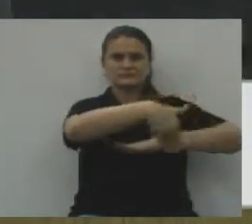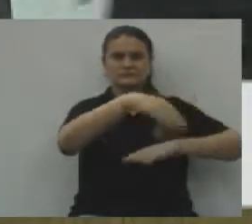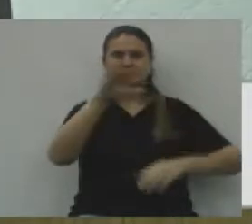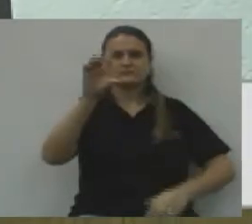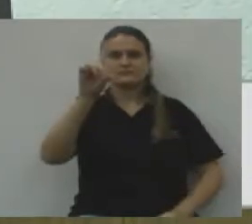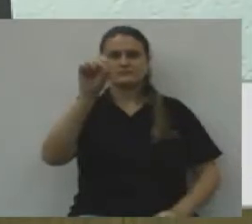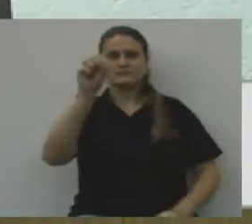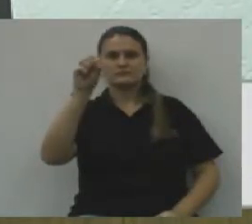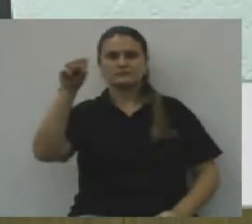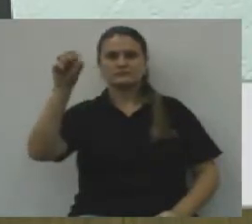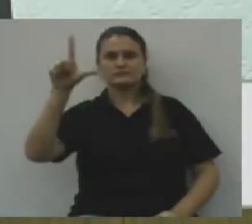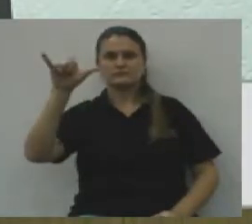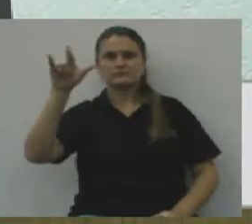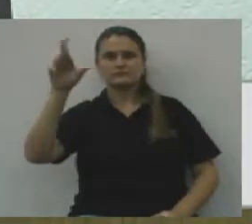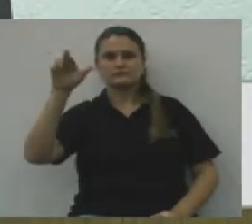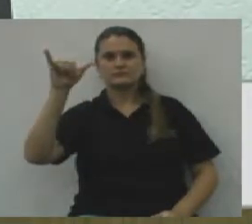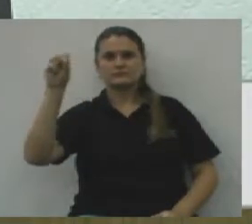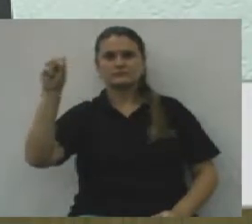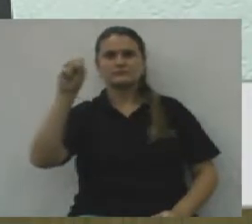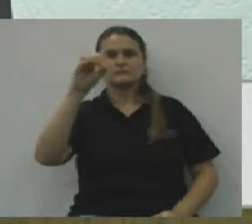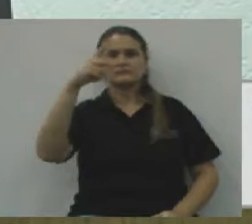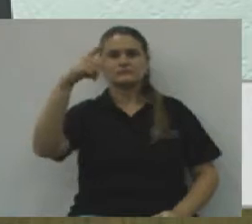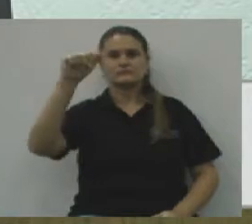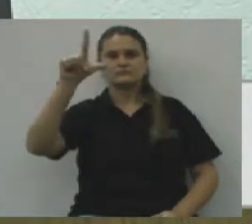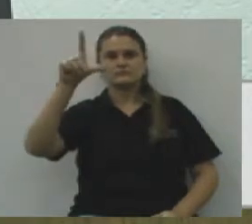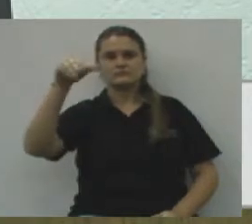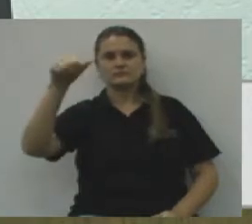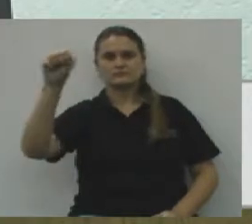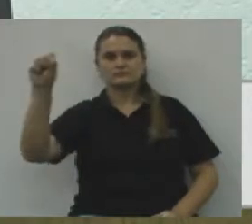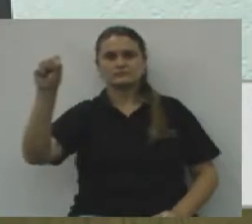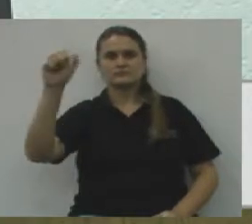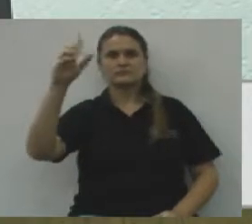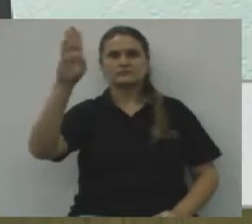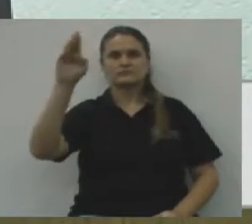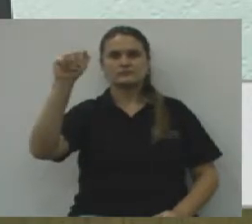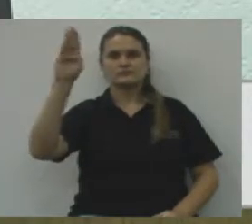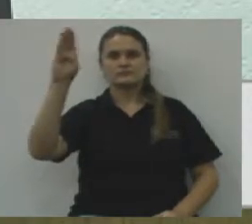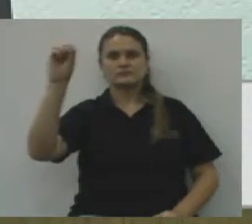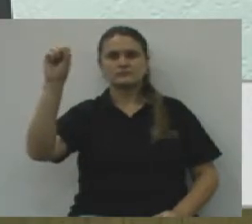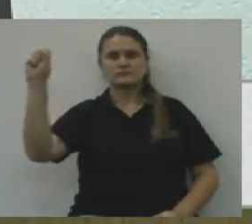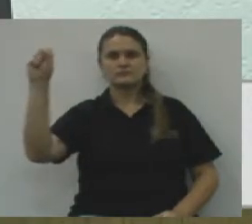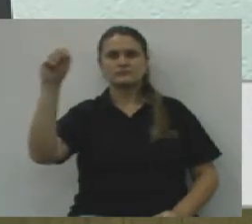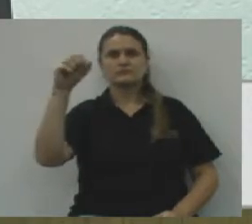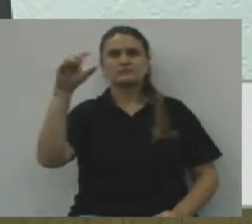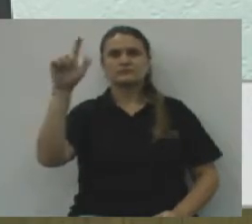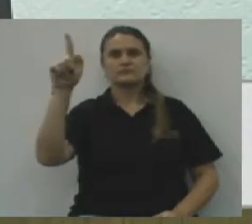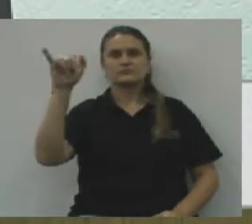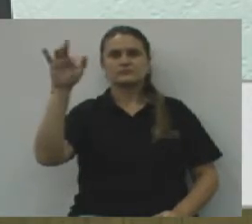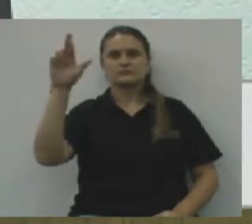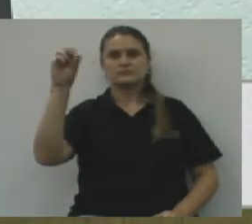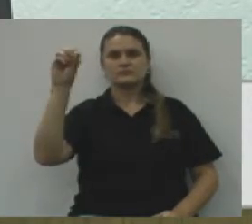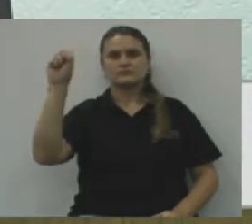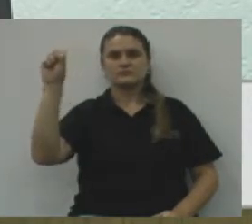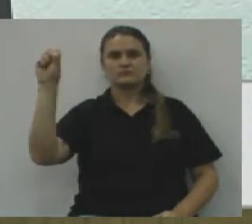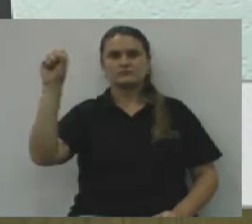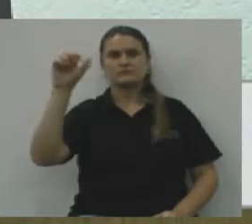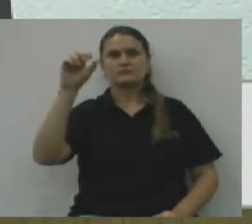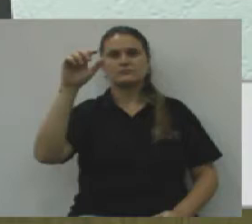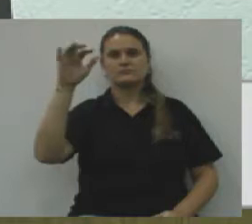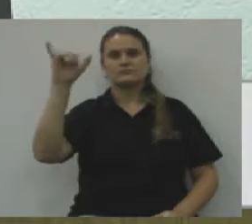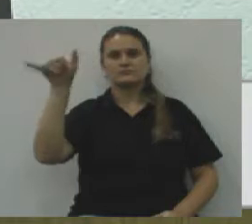lírios, das palmas, das babosas, dos gerânios, dos girassóis, das jasmins,